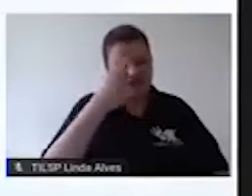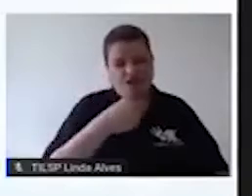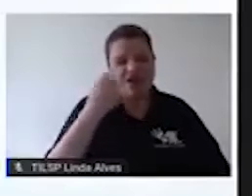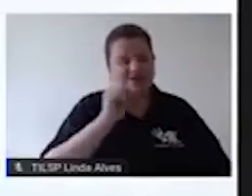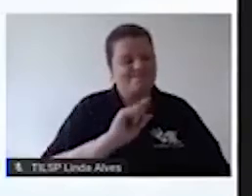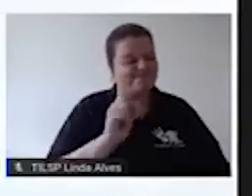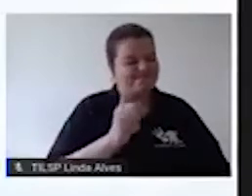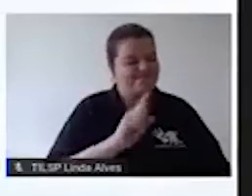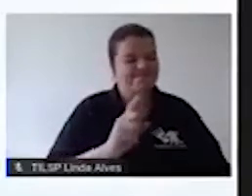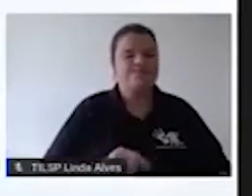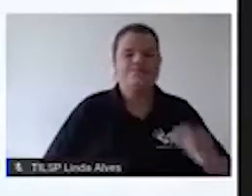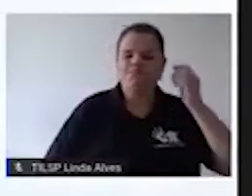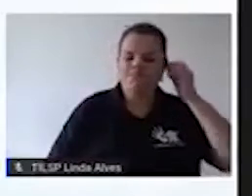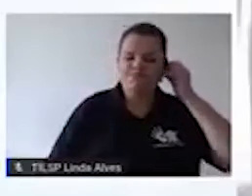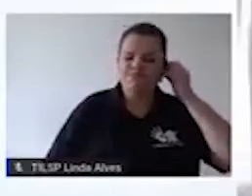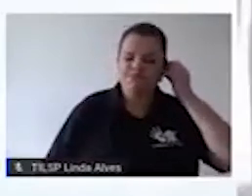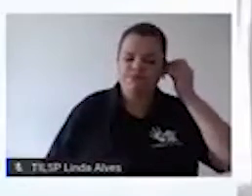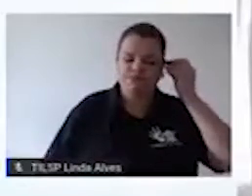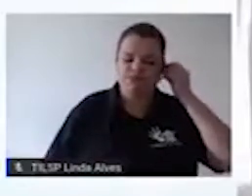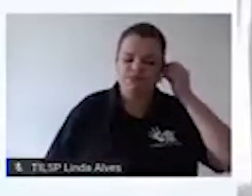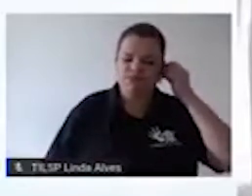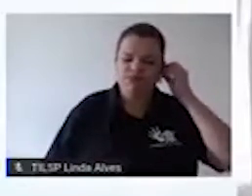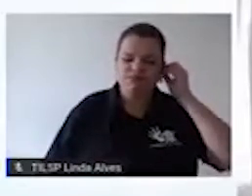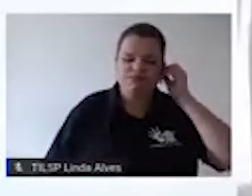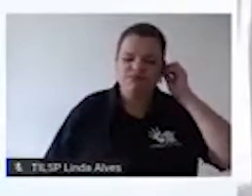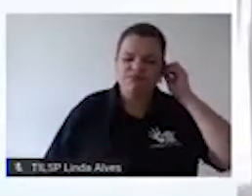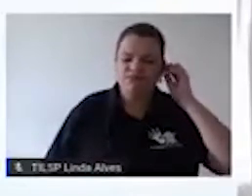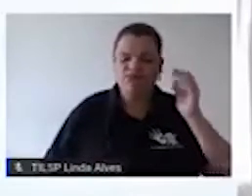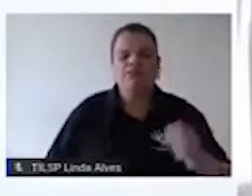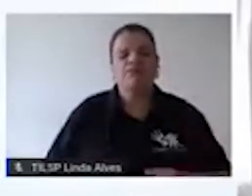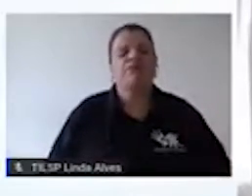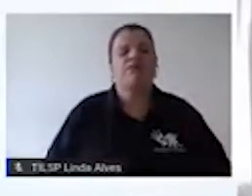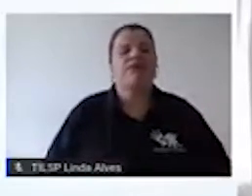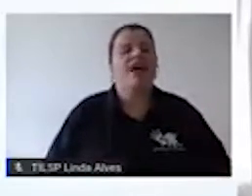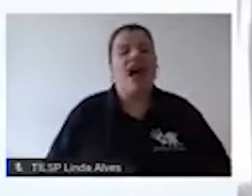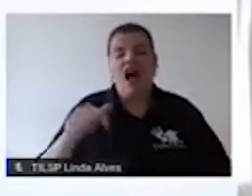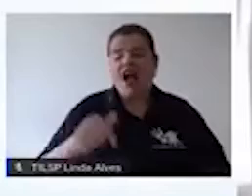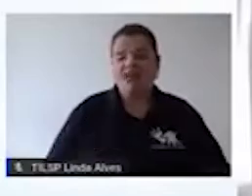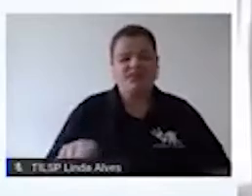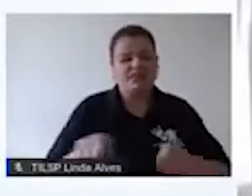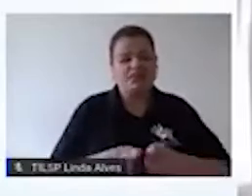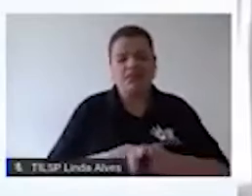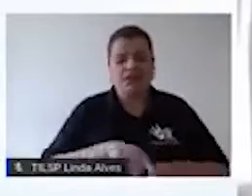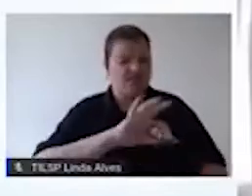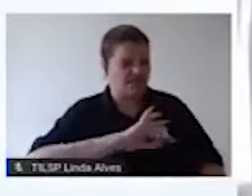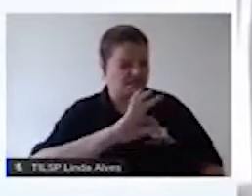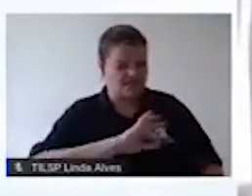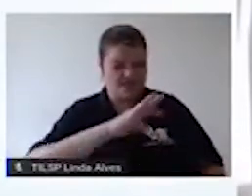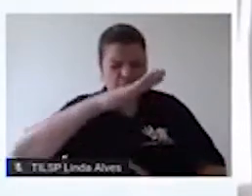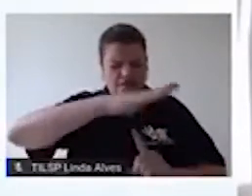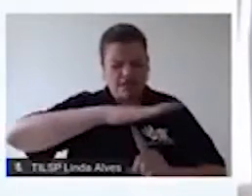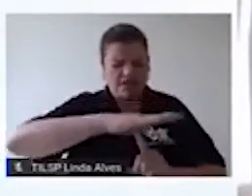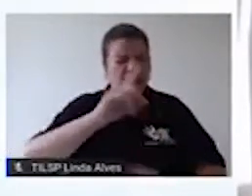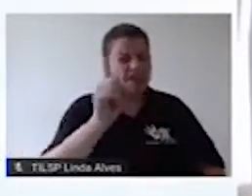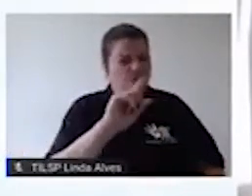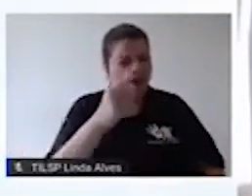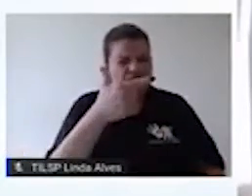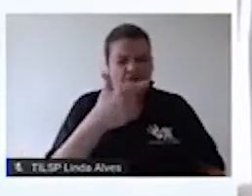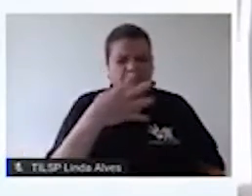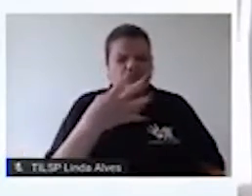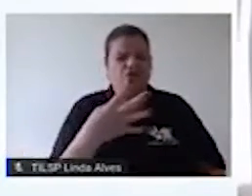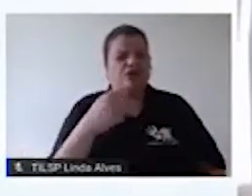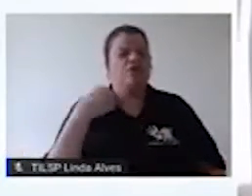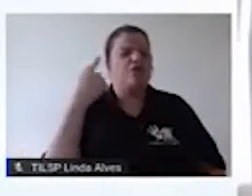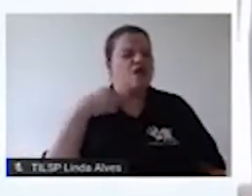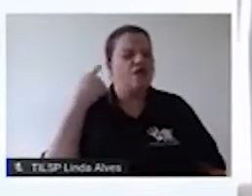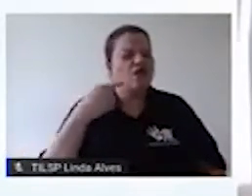aqui no Hoje, Paraná, aqui no Paraná, as delegacias não são 24 horas, mas eu entrevistei ontem aqui a